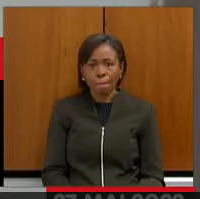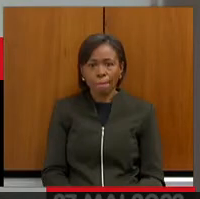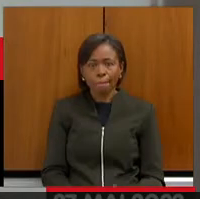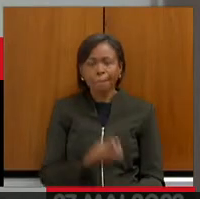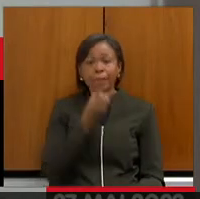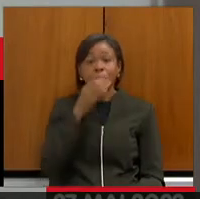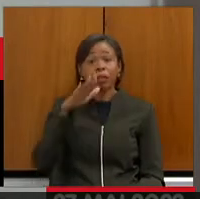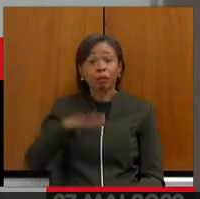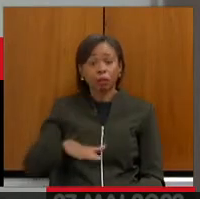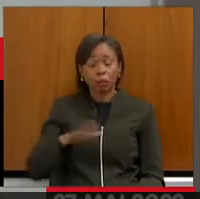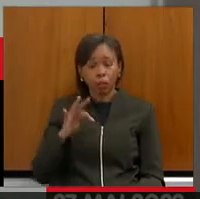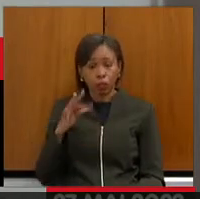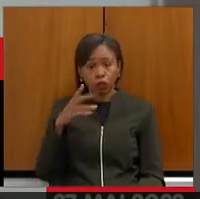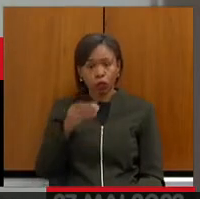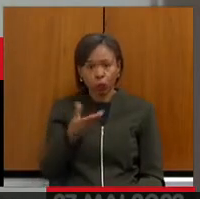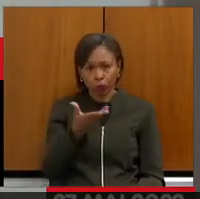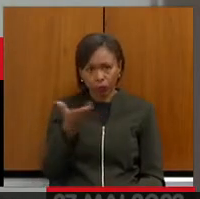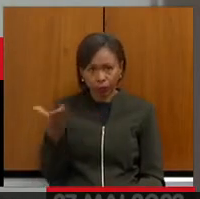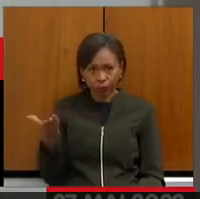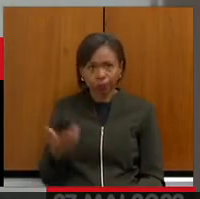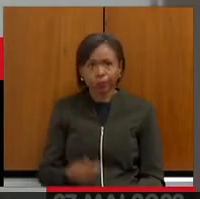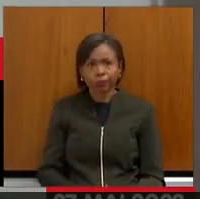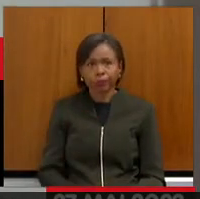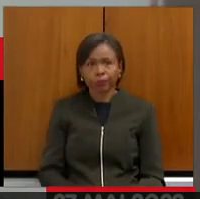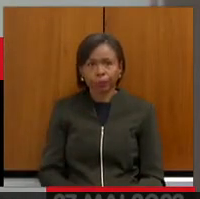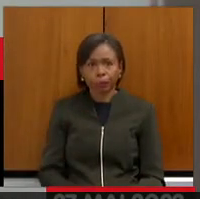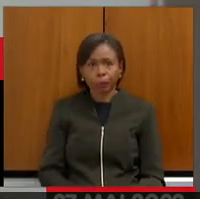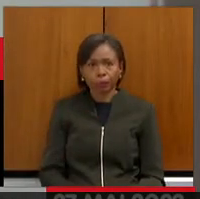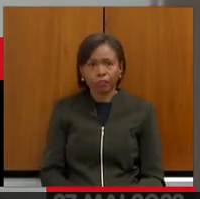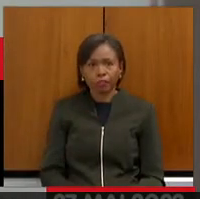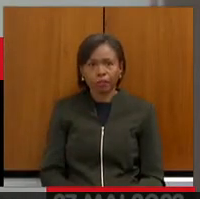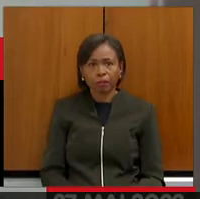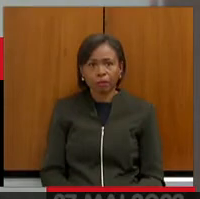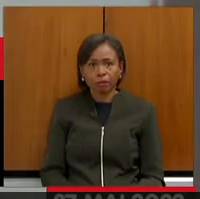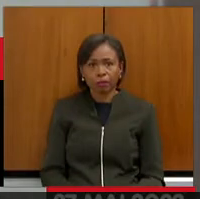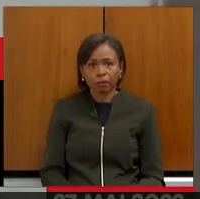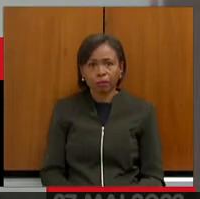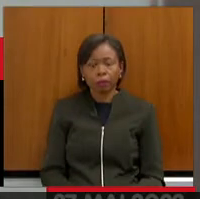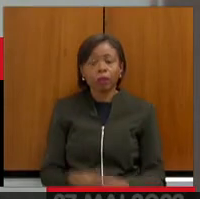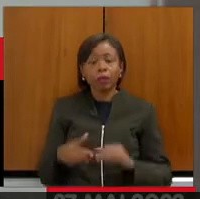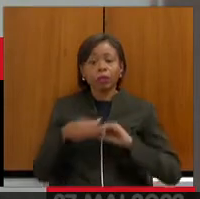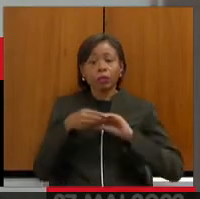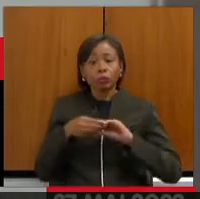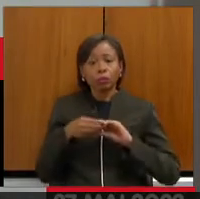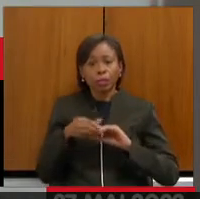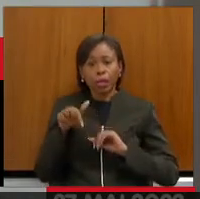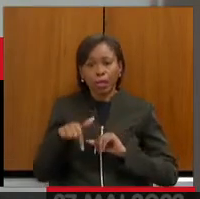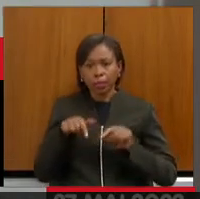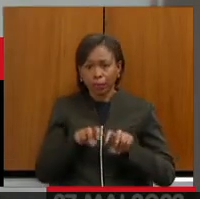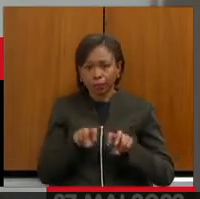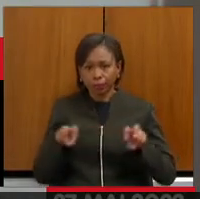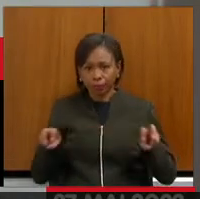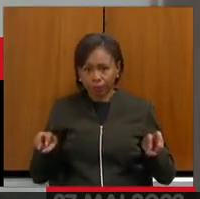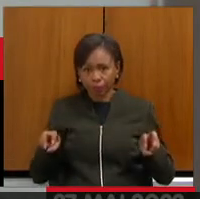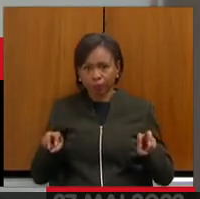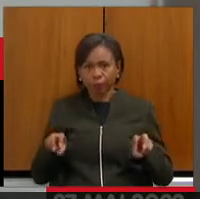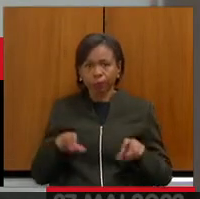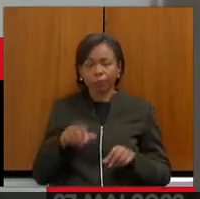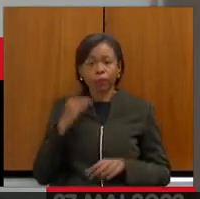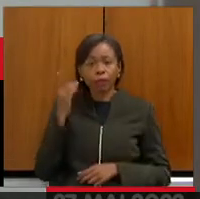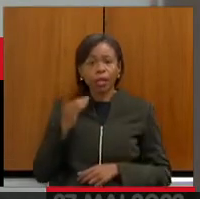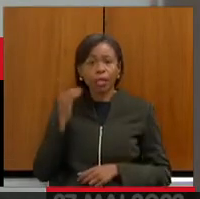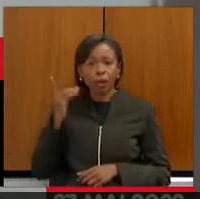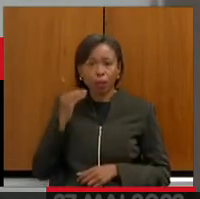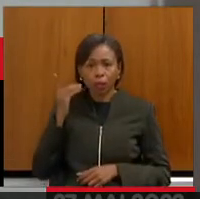Oi boa tarde a todas EA todos é a todos quero cumprimentar essa mesmo na pessoa né da